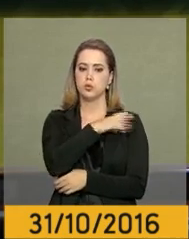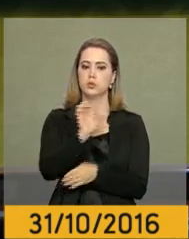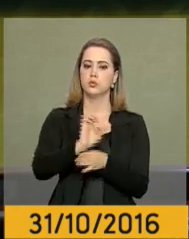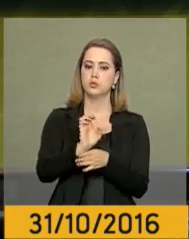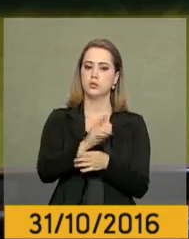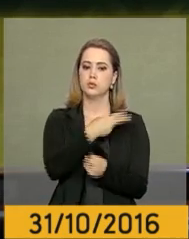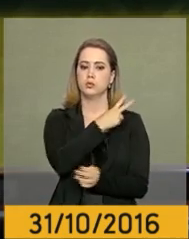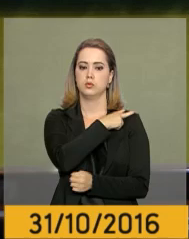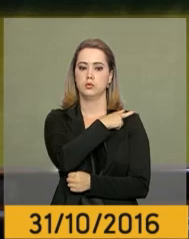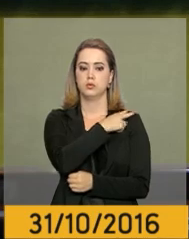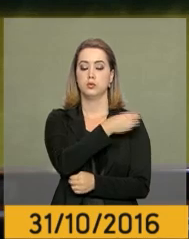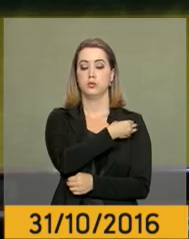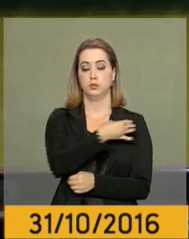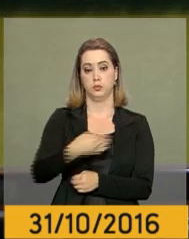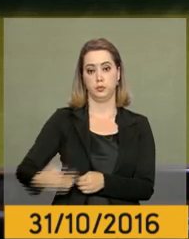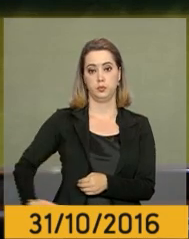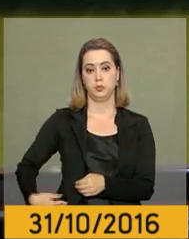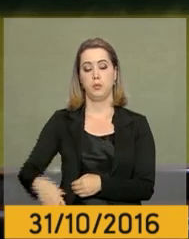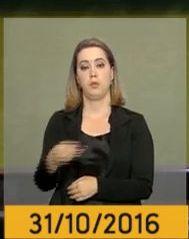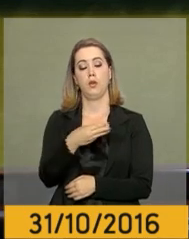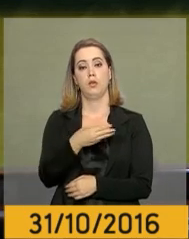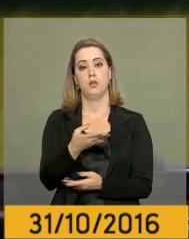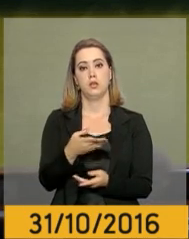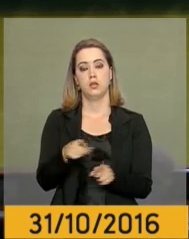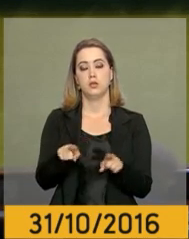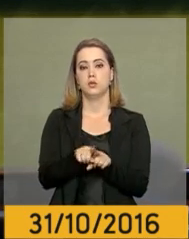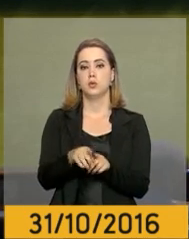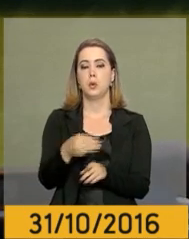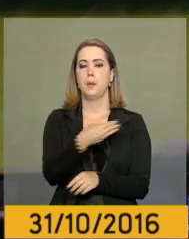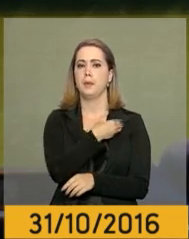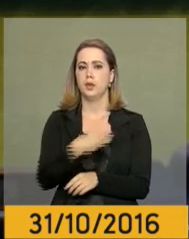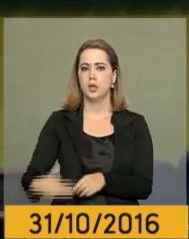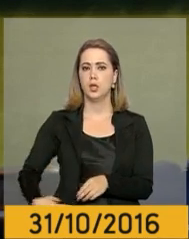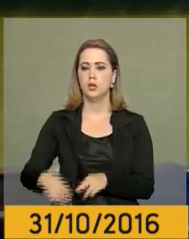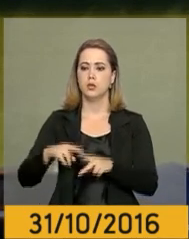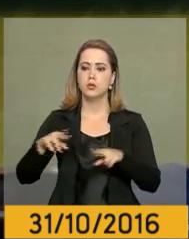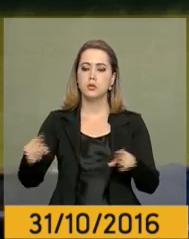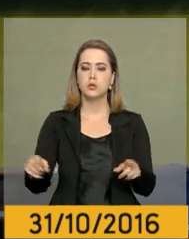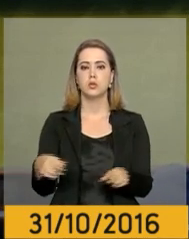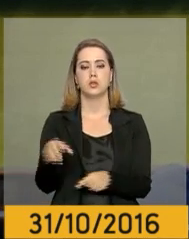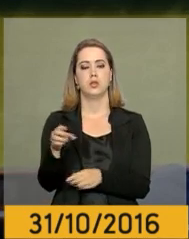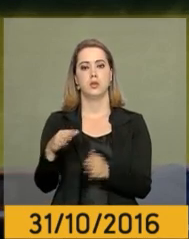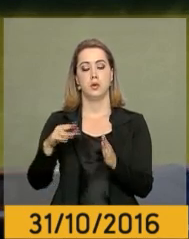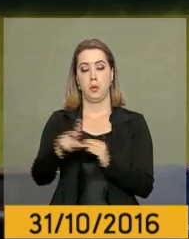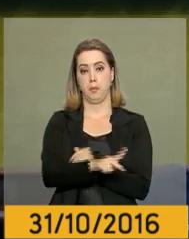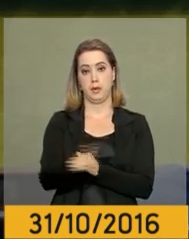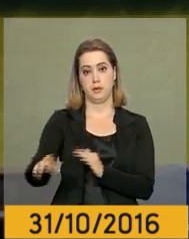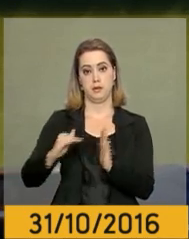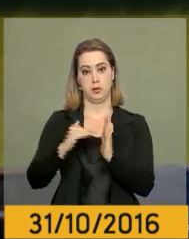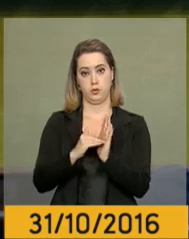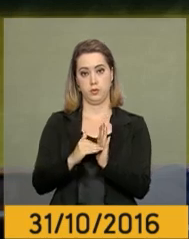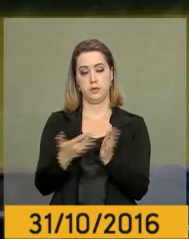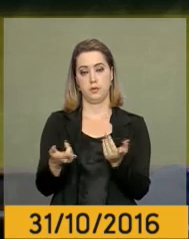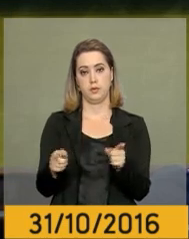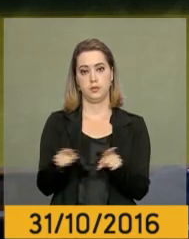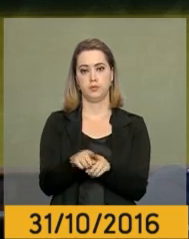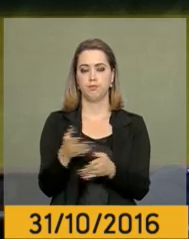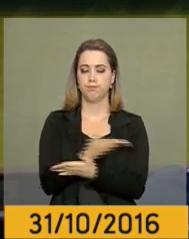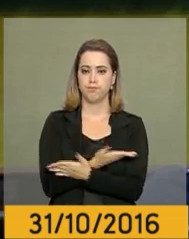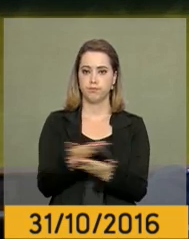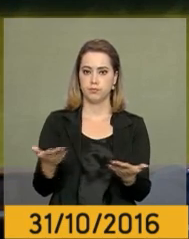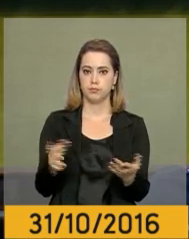senhores ministros senhor presidente do senado e do congresso nacional Renan Calheiros senhoras e senhores eu